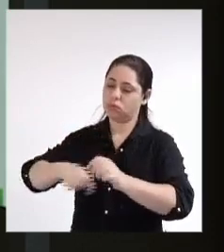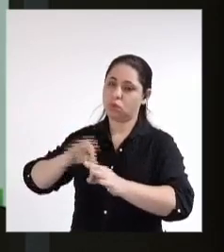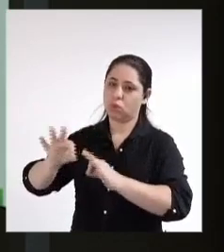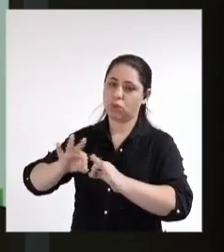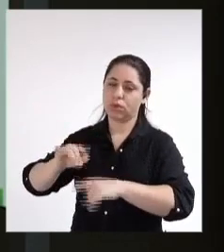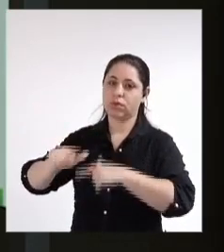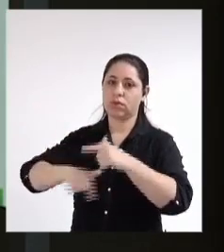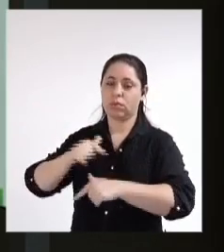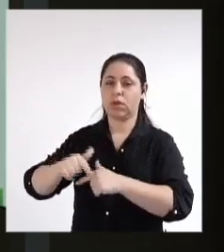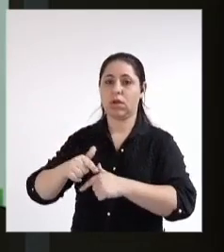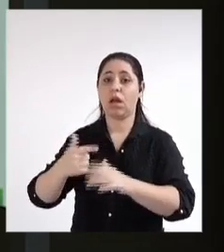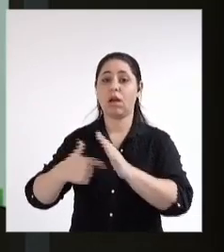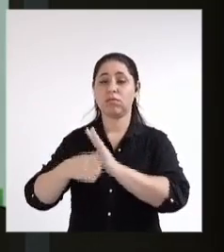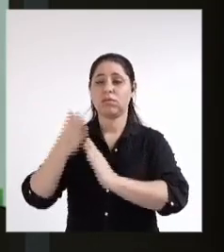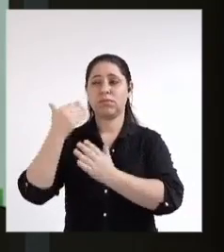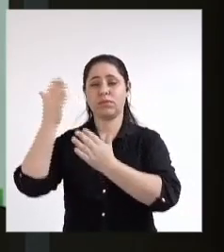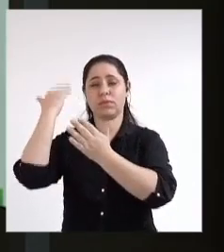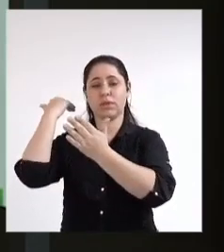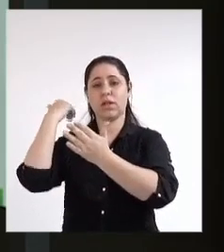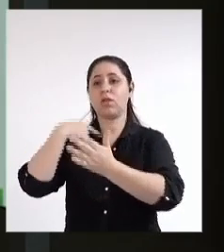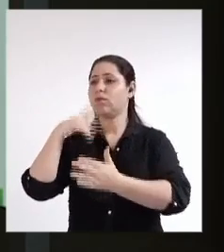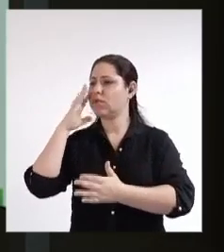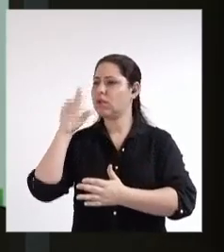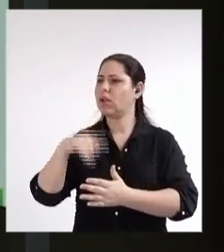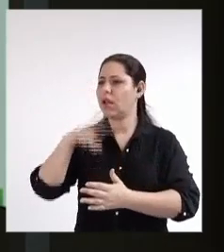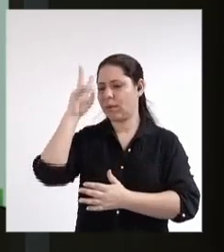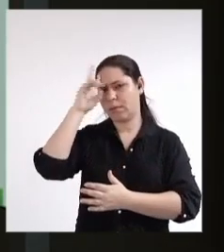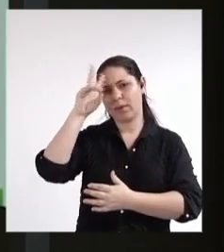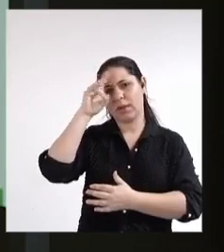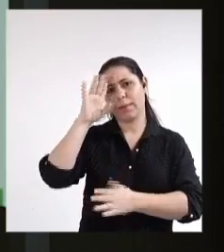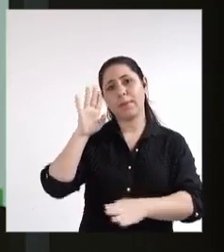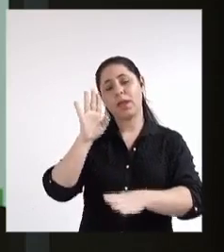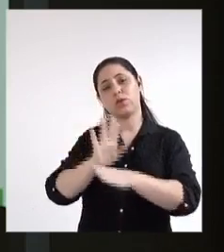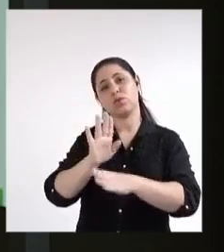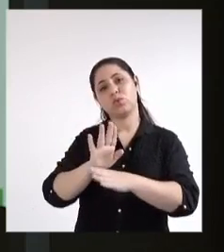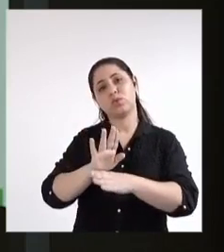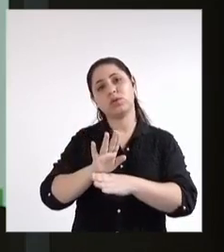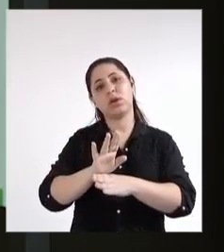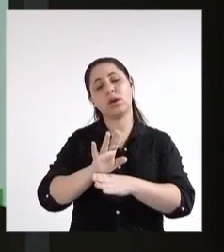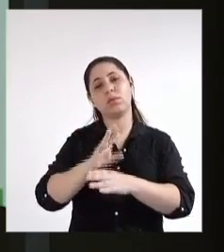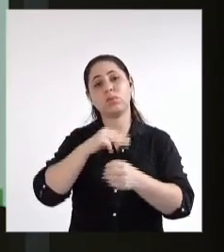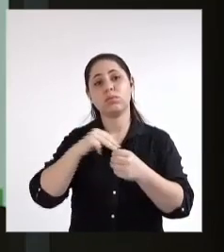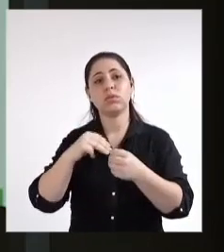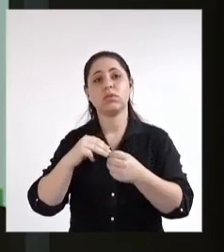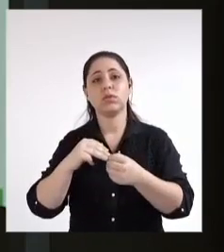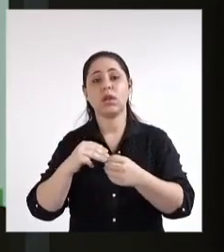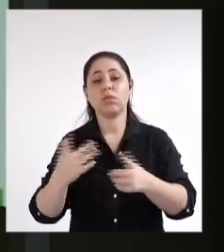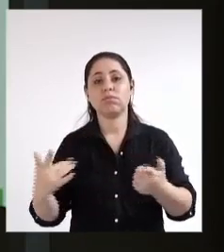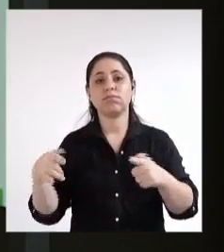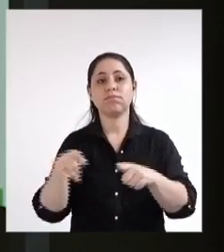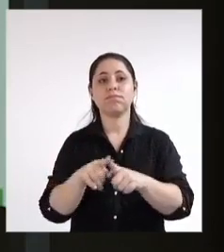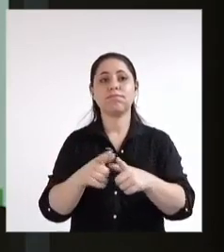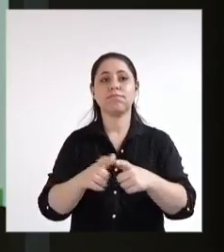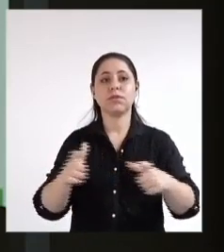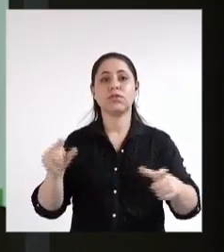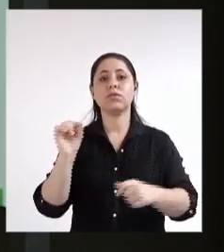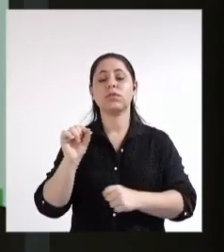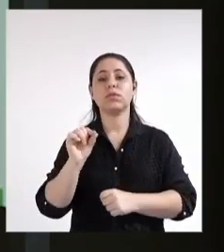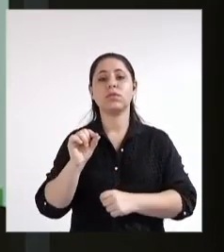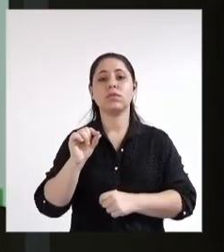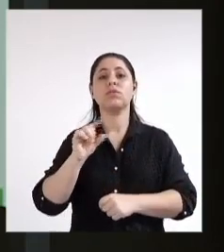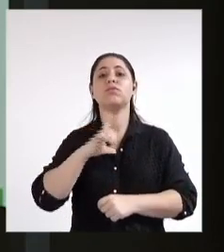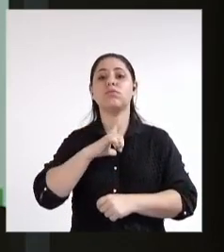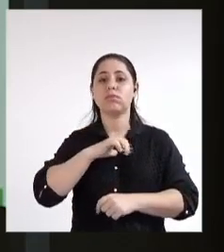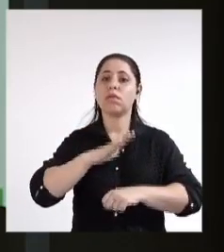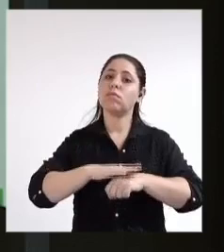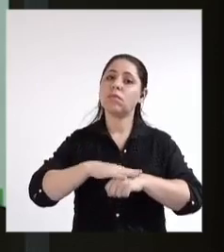antigamente só voltando aqui nem o liberal de lembrei dele pedir muita ajuda para os municípios os municípios são os maiores parceiros nosso ea gente mais dificuldade ainda